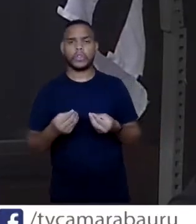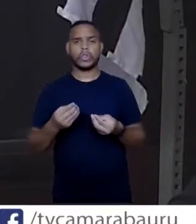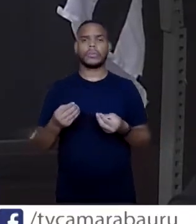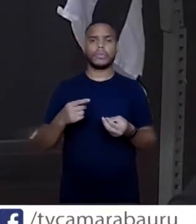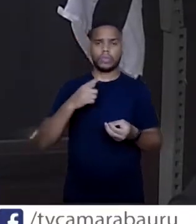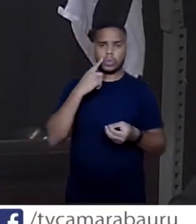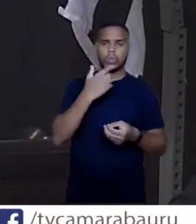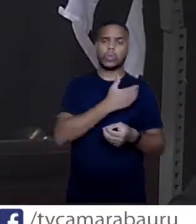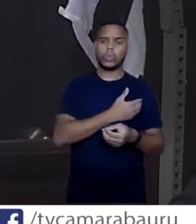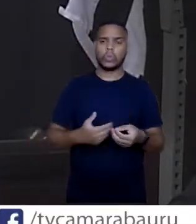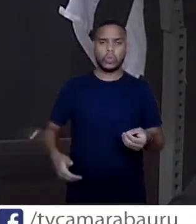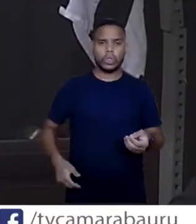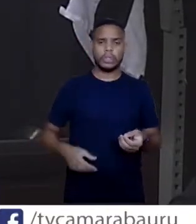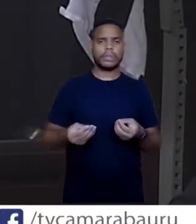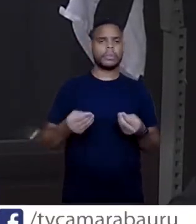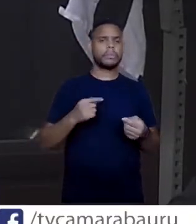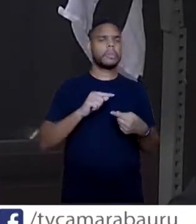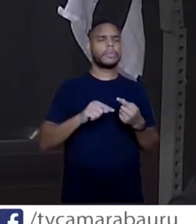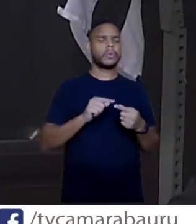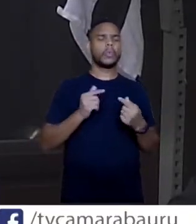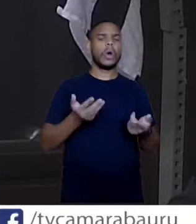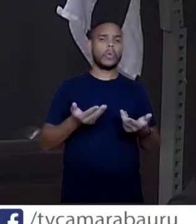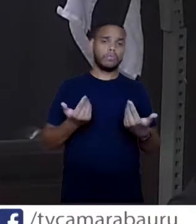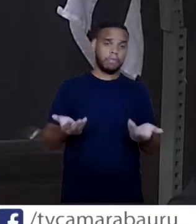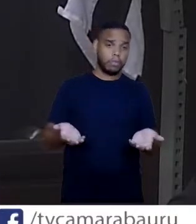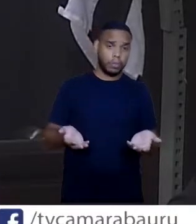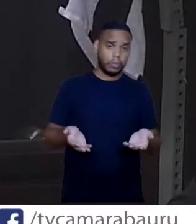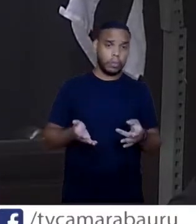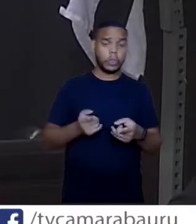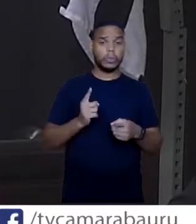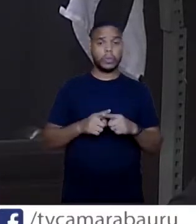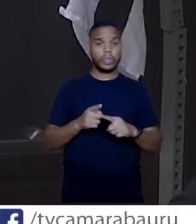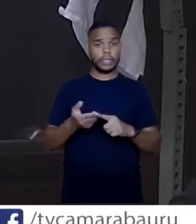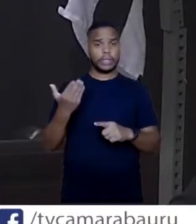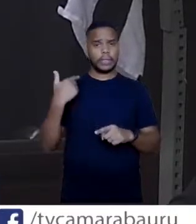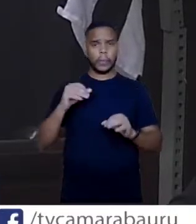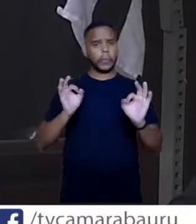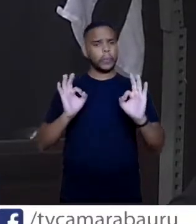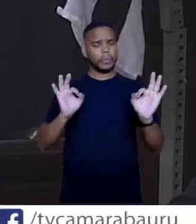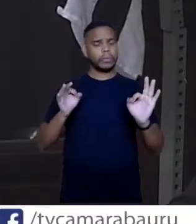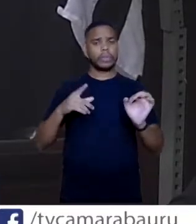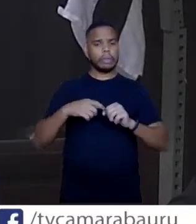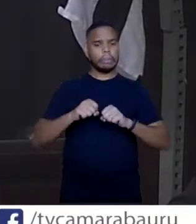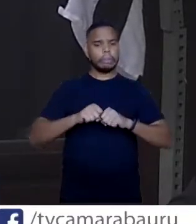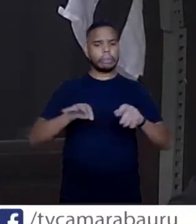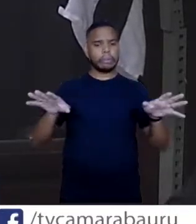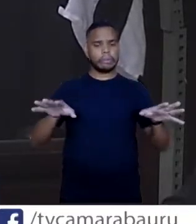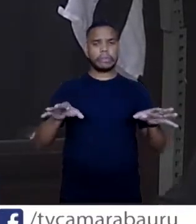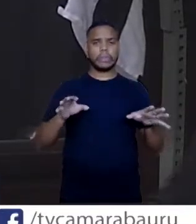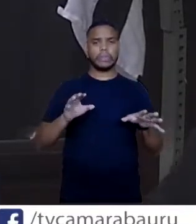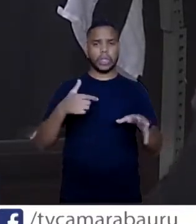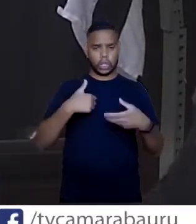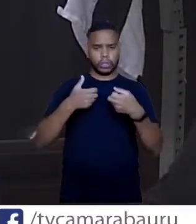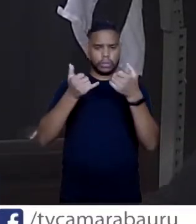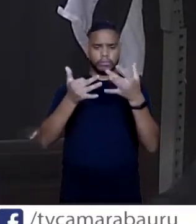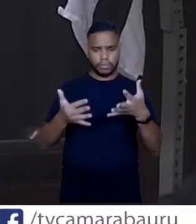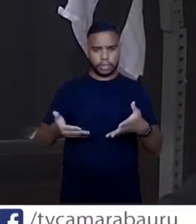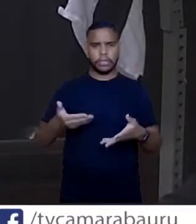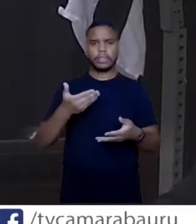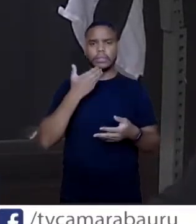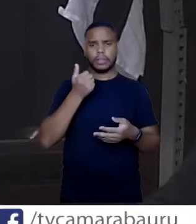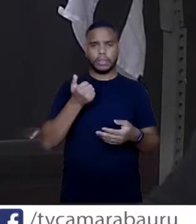querem chegar não sei porque nunca uma pandemia que eu vou explicar menor do que as